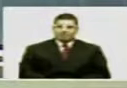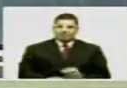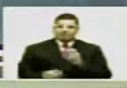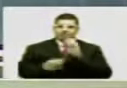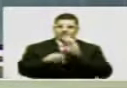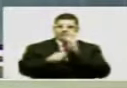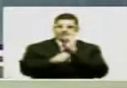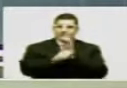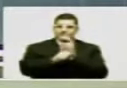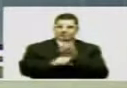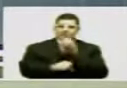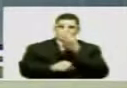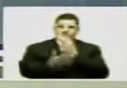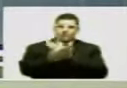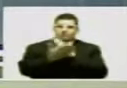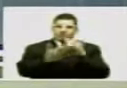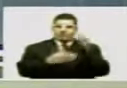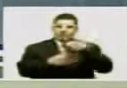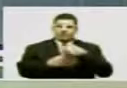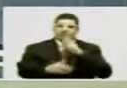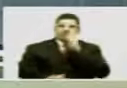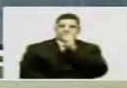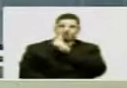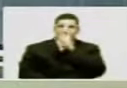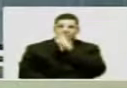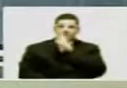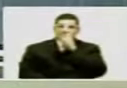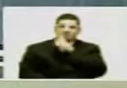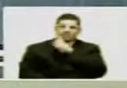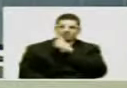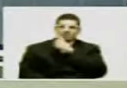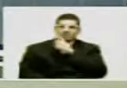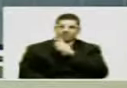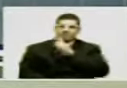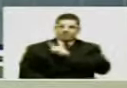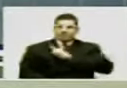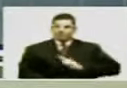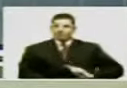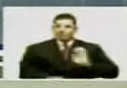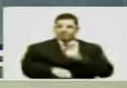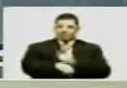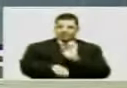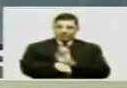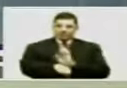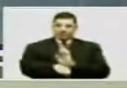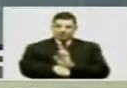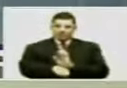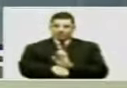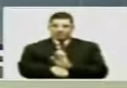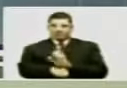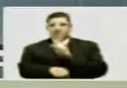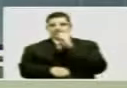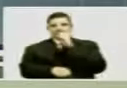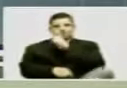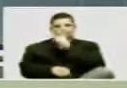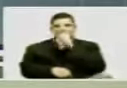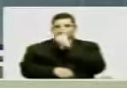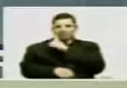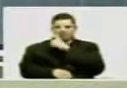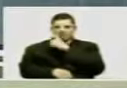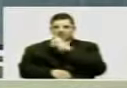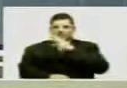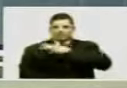Assembleia Legislativa. Começa aqui a mentira. O governo do Estado do Amazonas mente